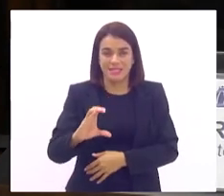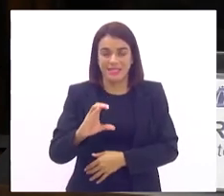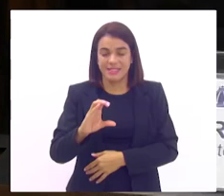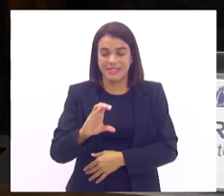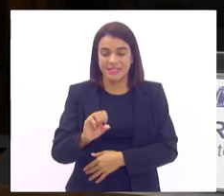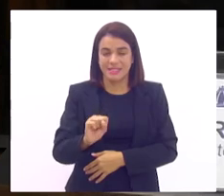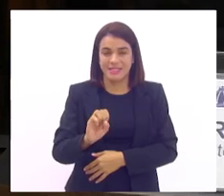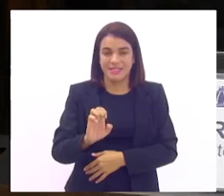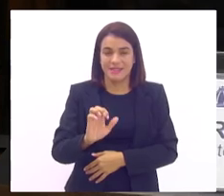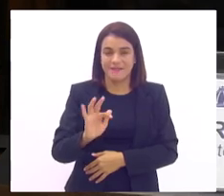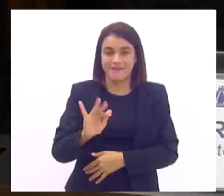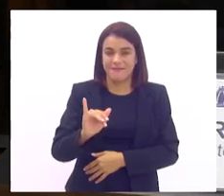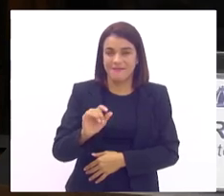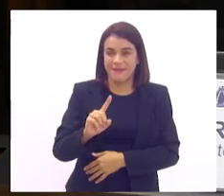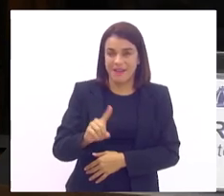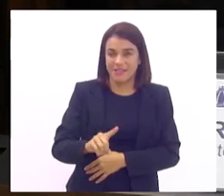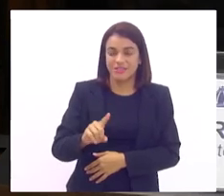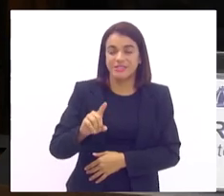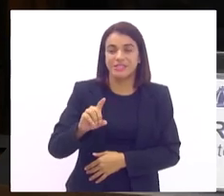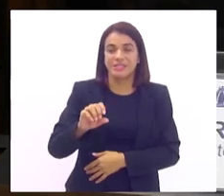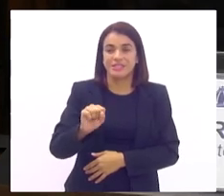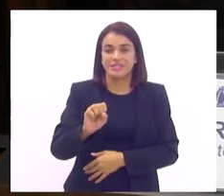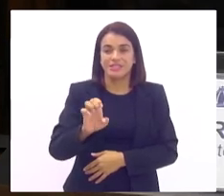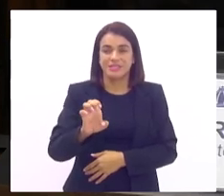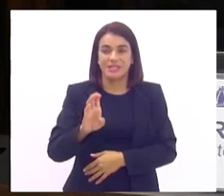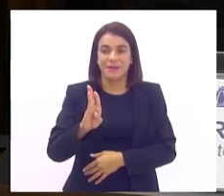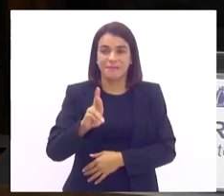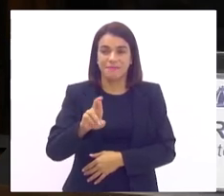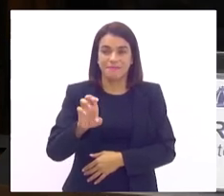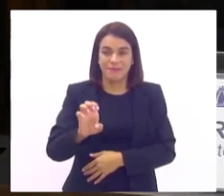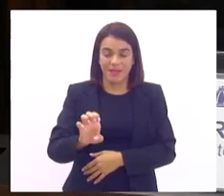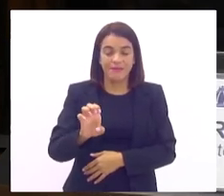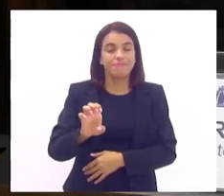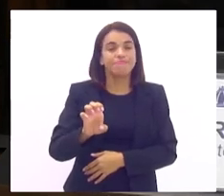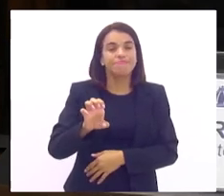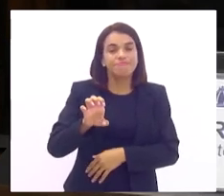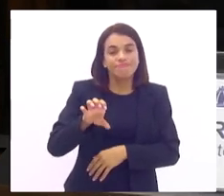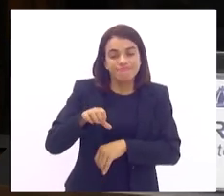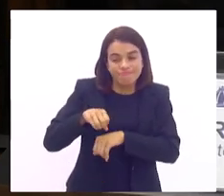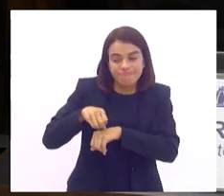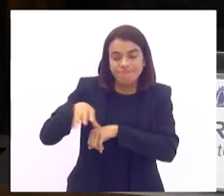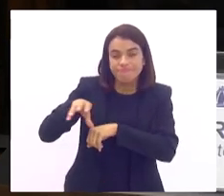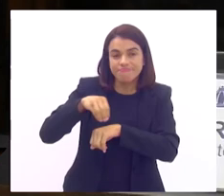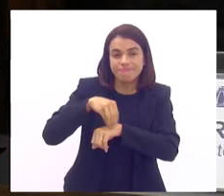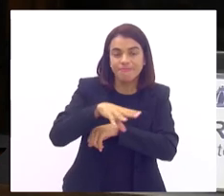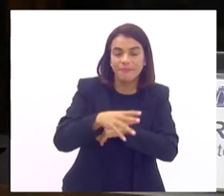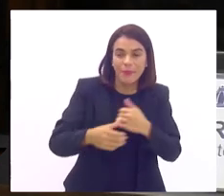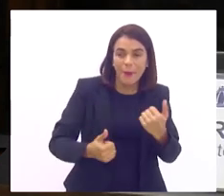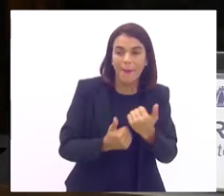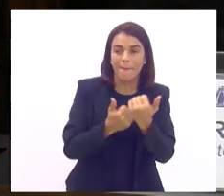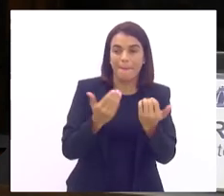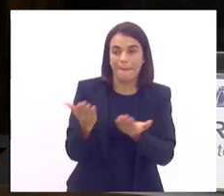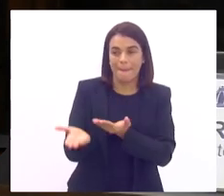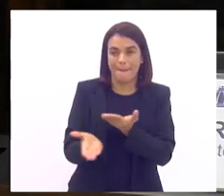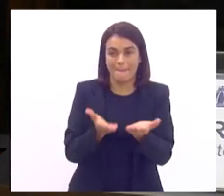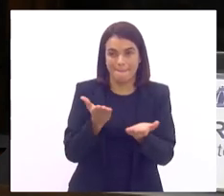Cefaz, Sebrae e Juscerja, levando um apoio, um atendimento ao